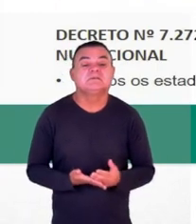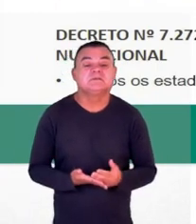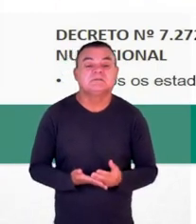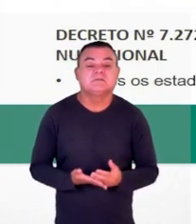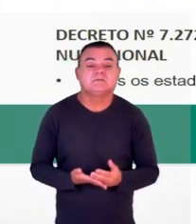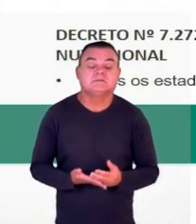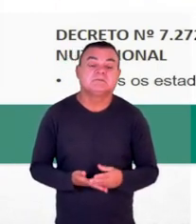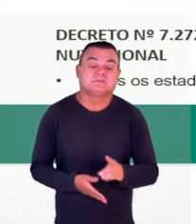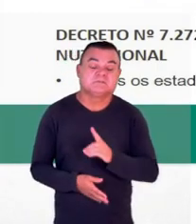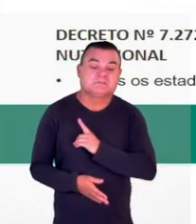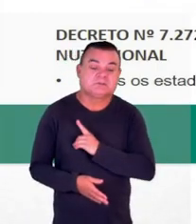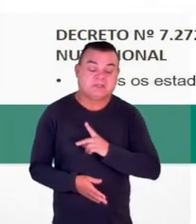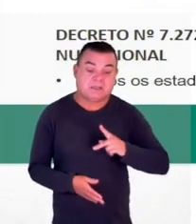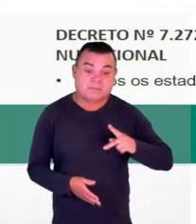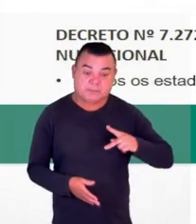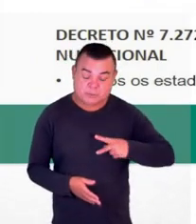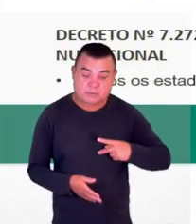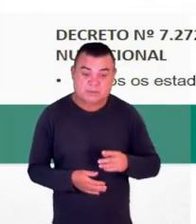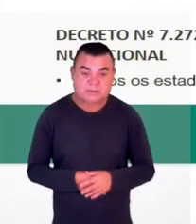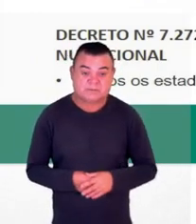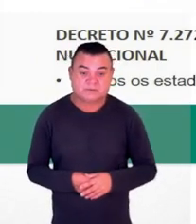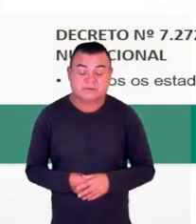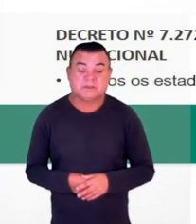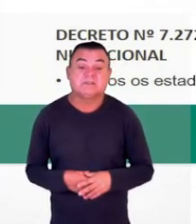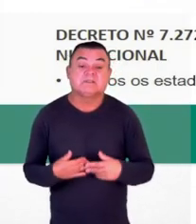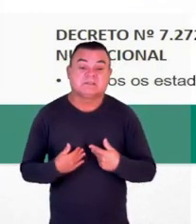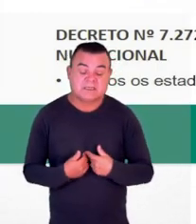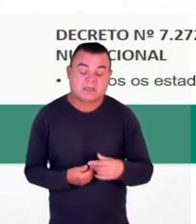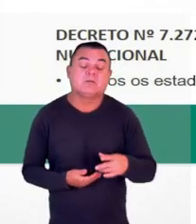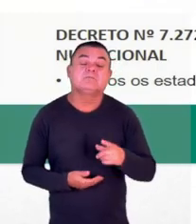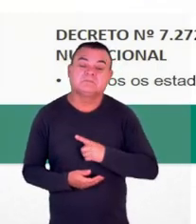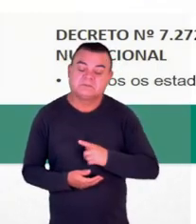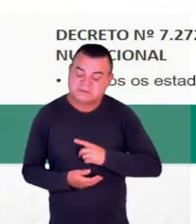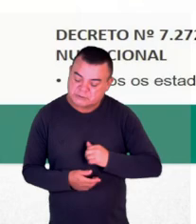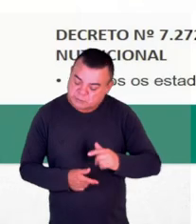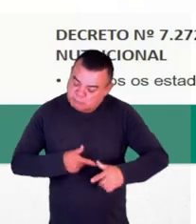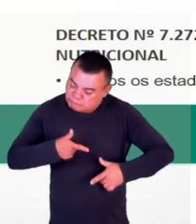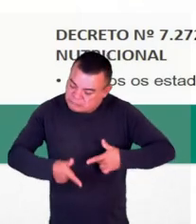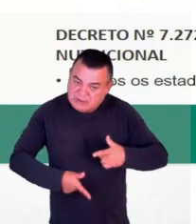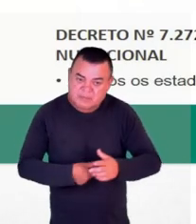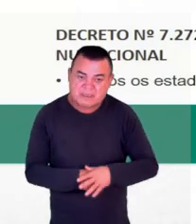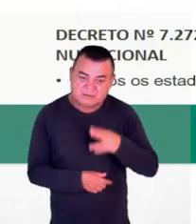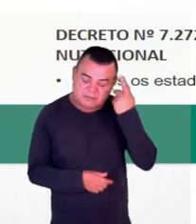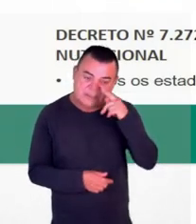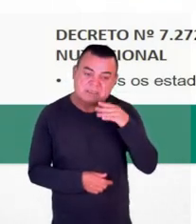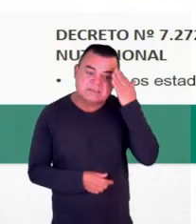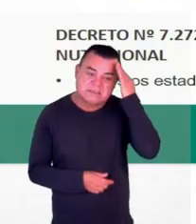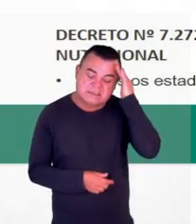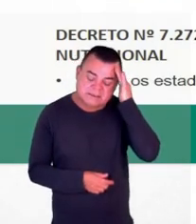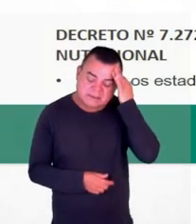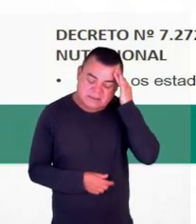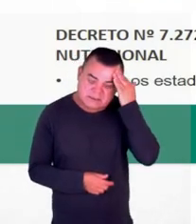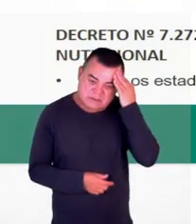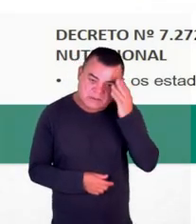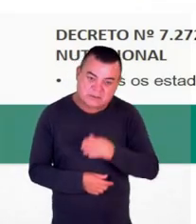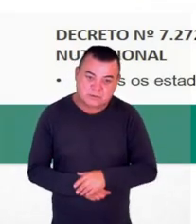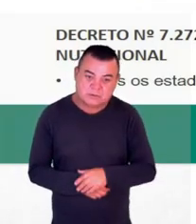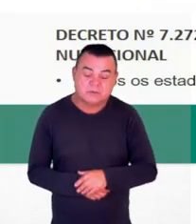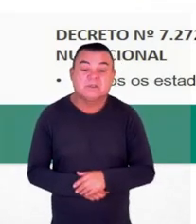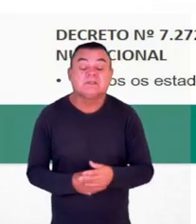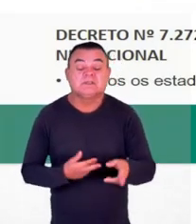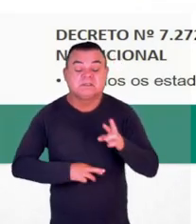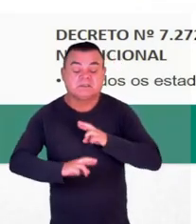pela Defensoria Pública né então tem um papel aí também a ser compreendido e entendido por parte de vocês em